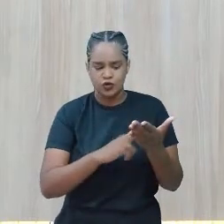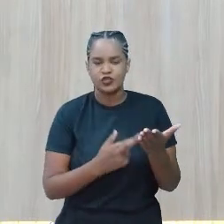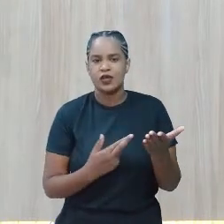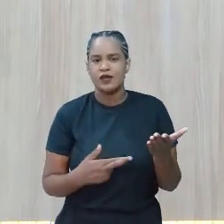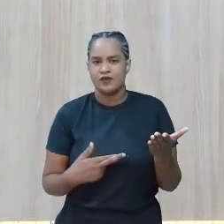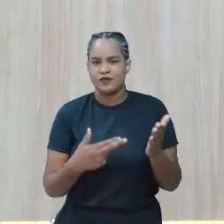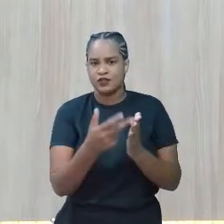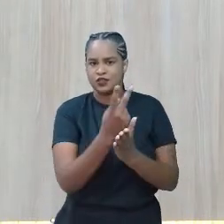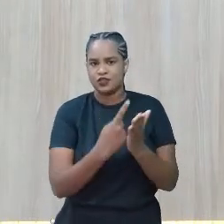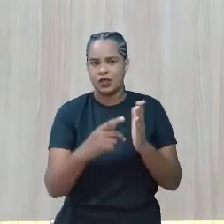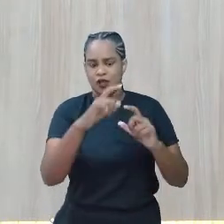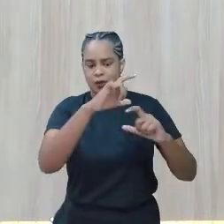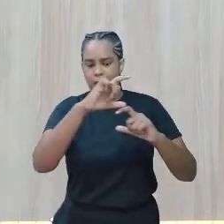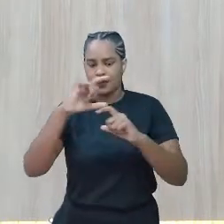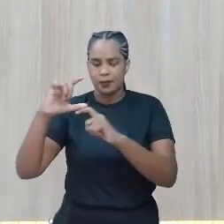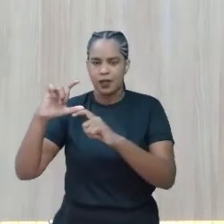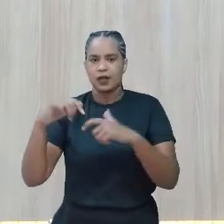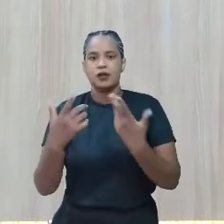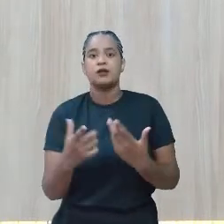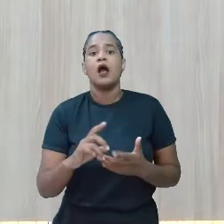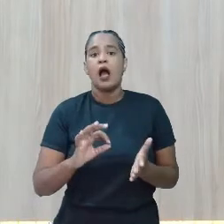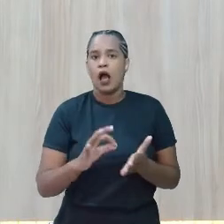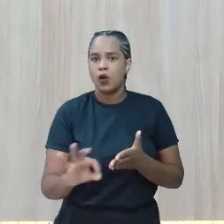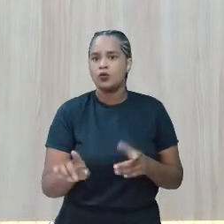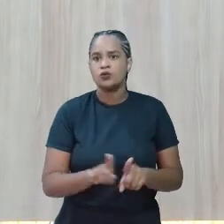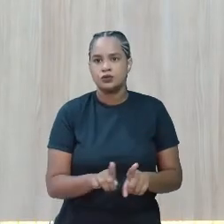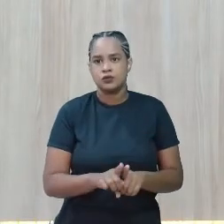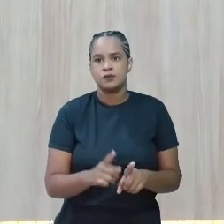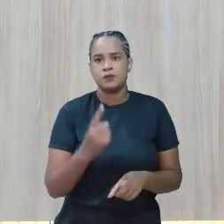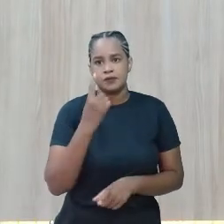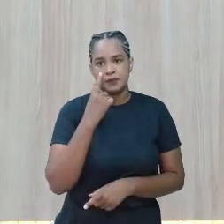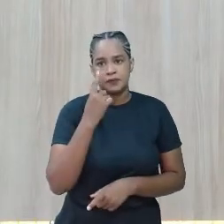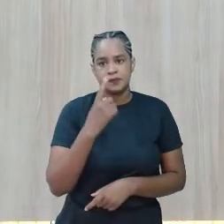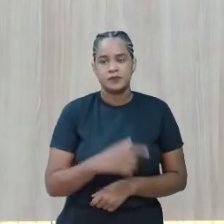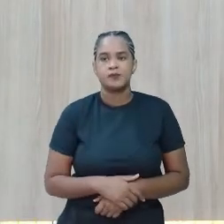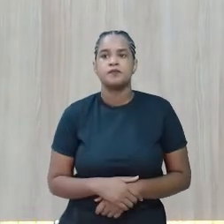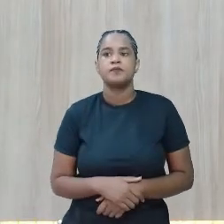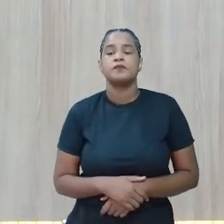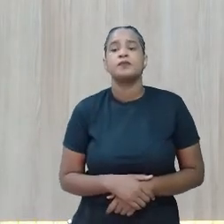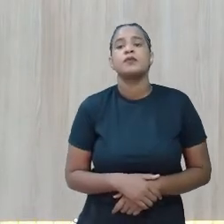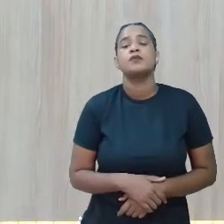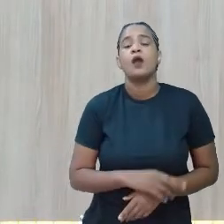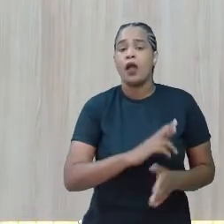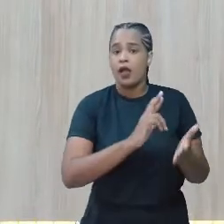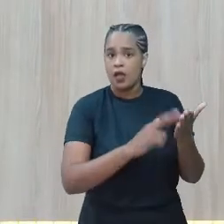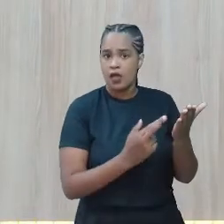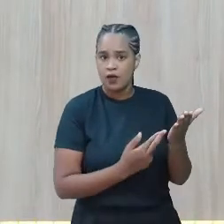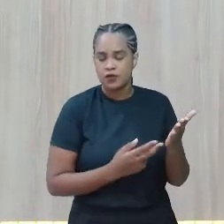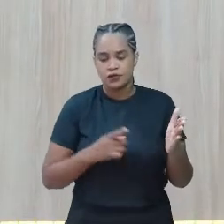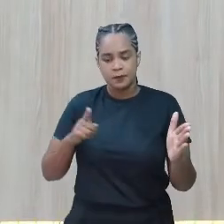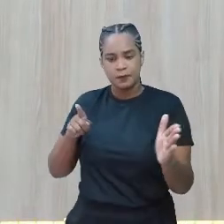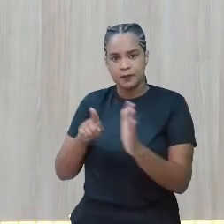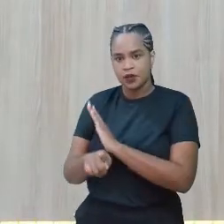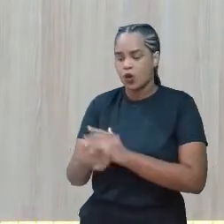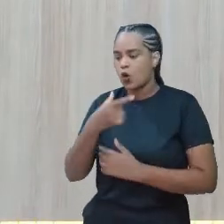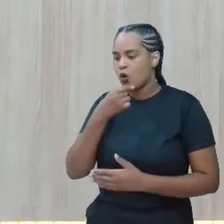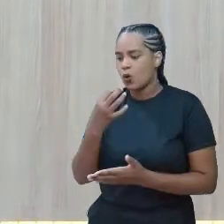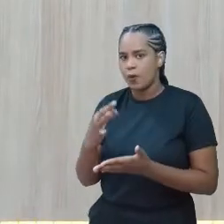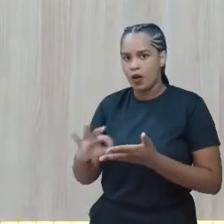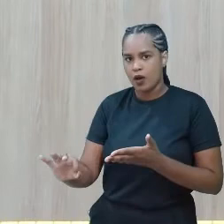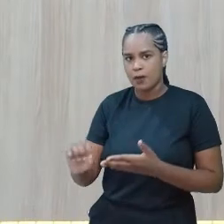didática. E o autor dela também. Então, a revista, entrevistando Maurício de